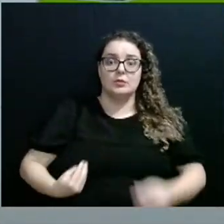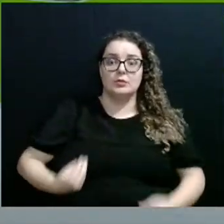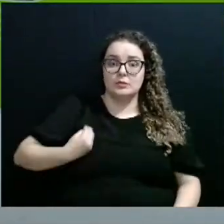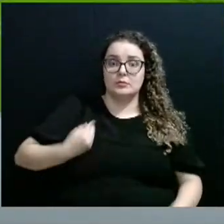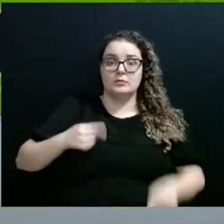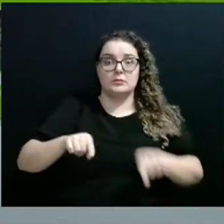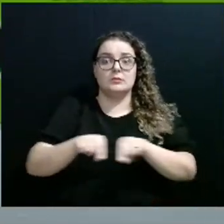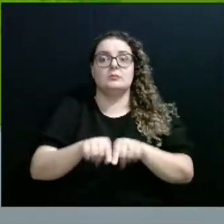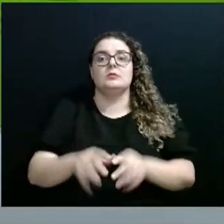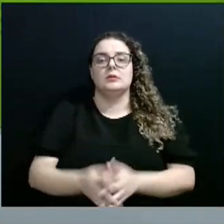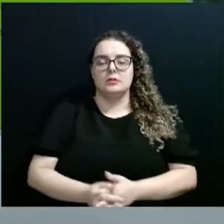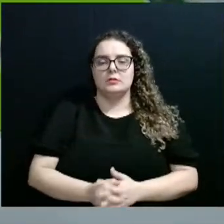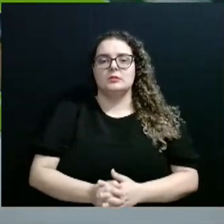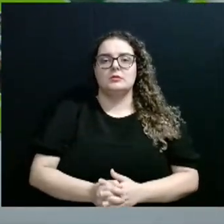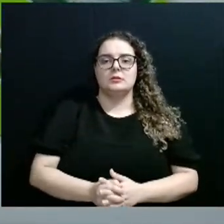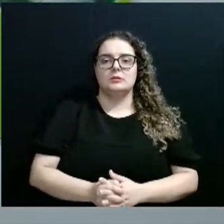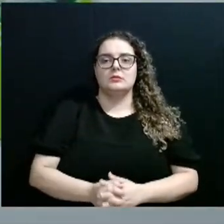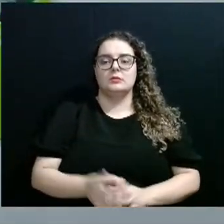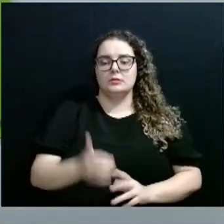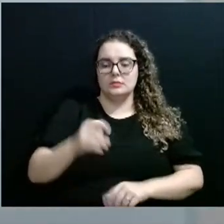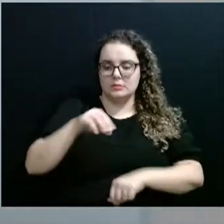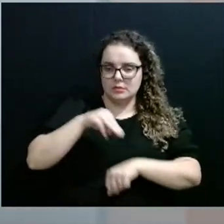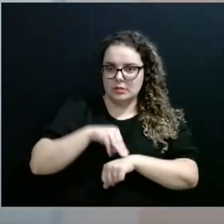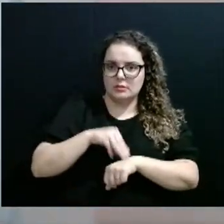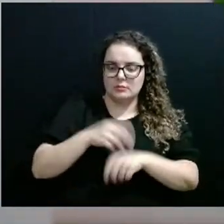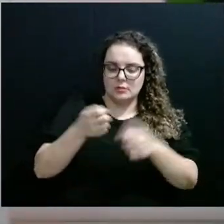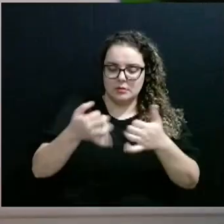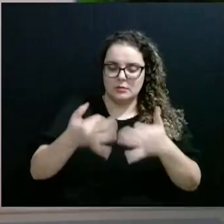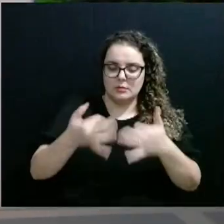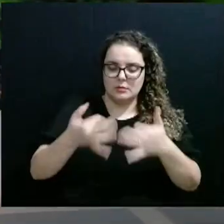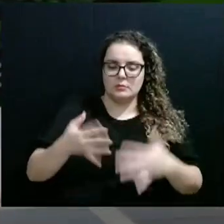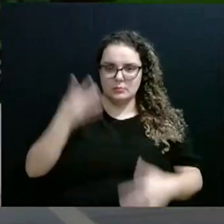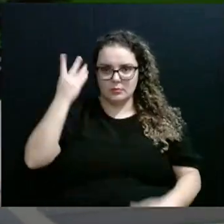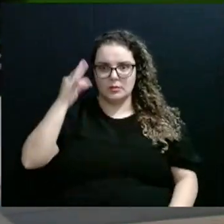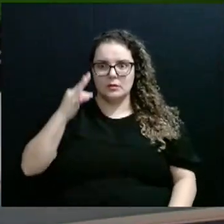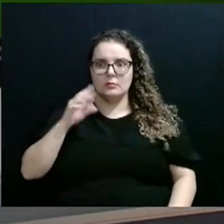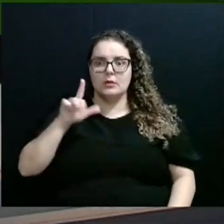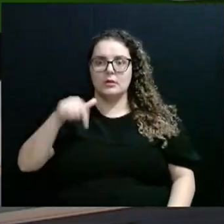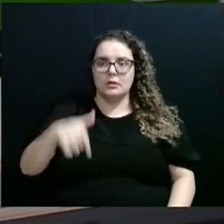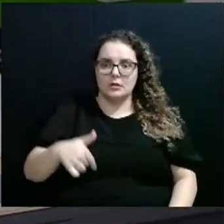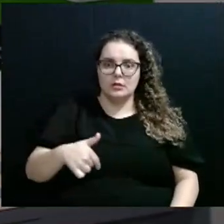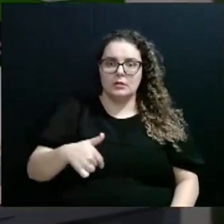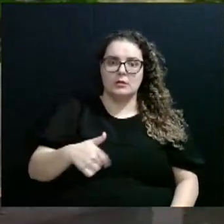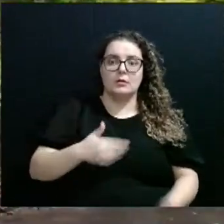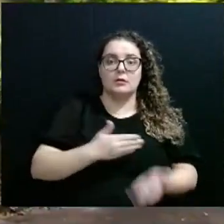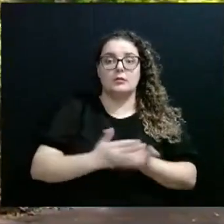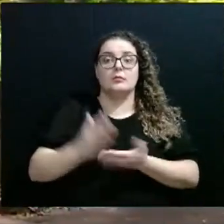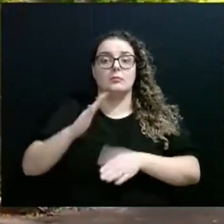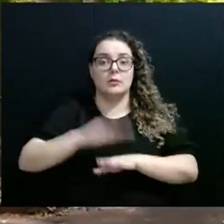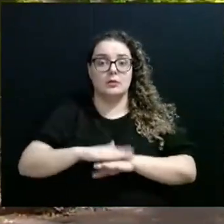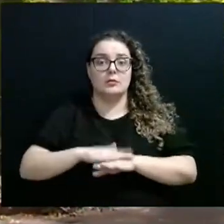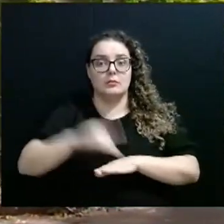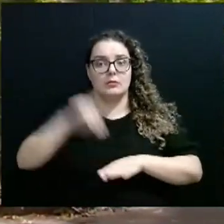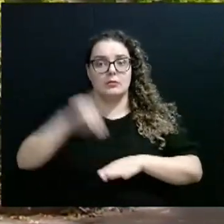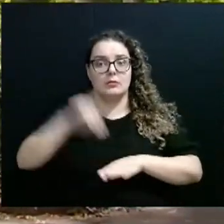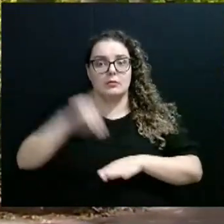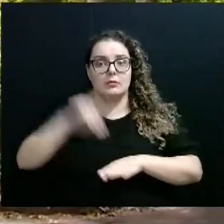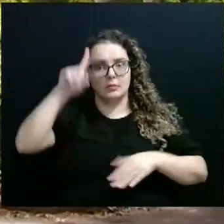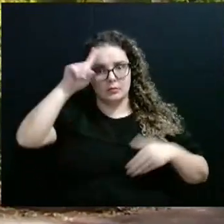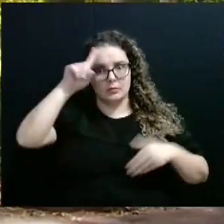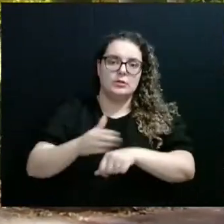Então, nesses 10 minutinhos é essa explicação teórica, e aí depois a gente entra para uma atividade prática, uma atividade